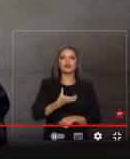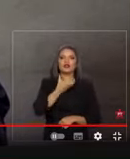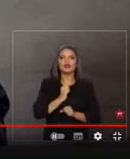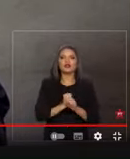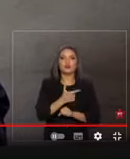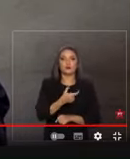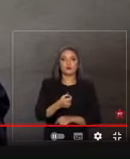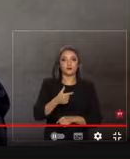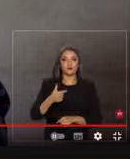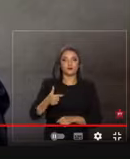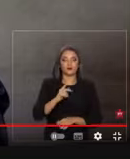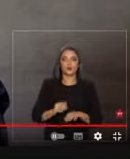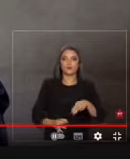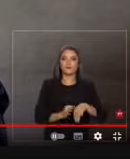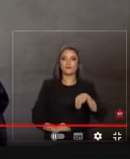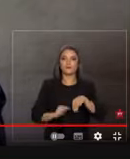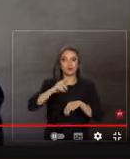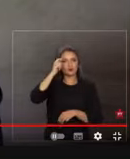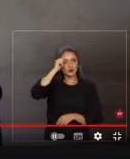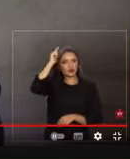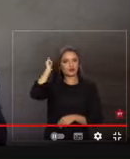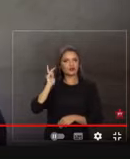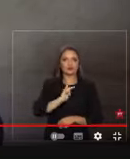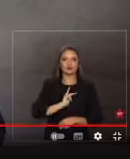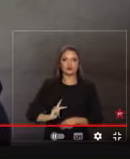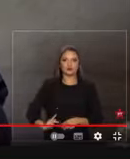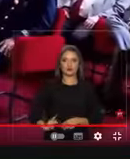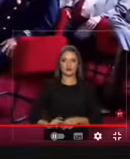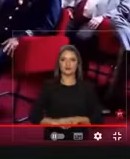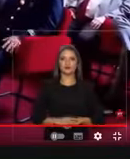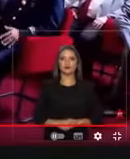de 2022, ministro Alexandre de Moraes, presidente.